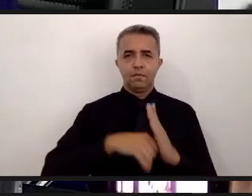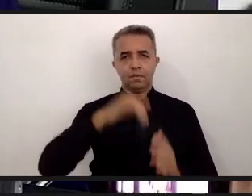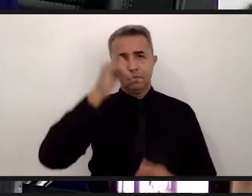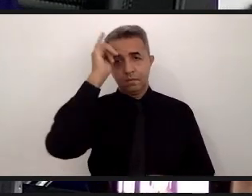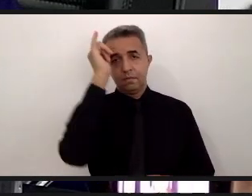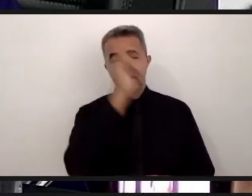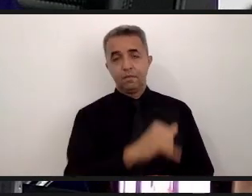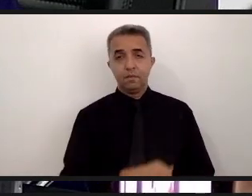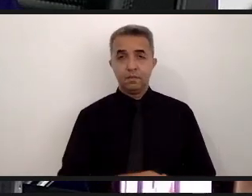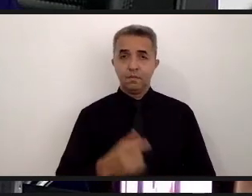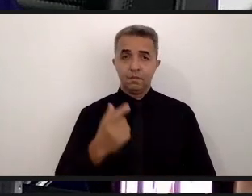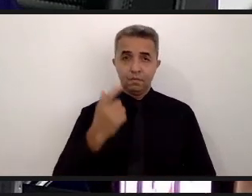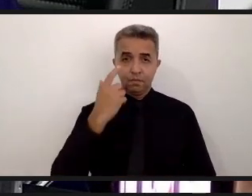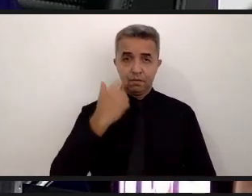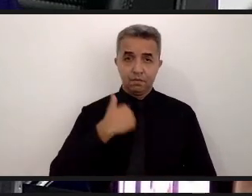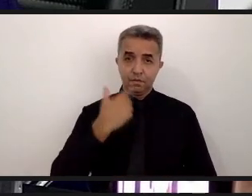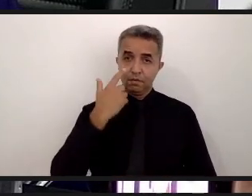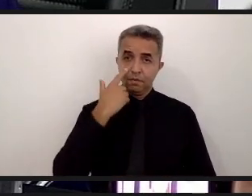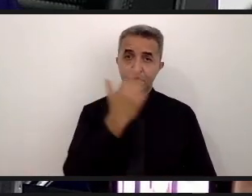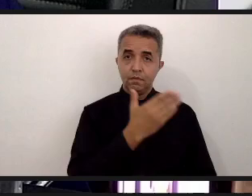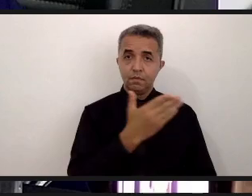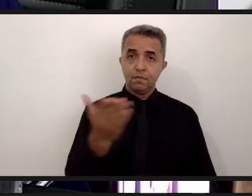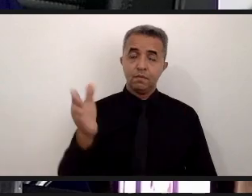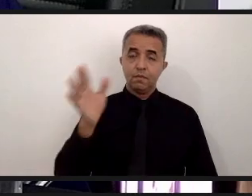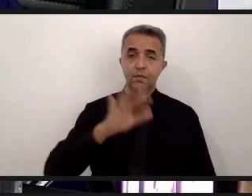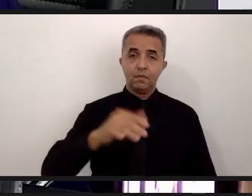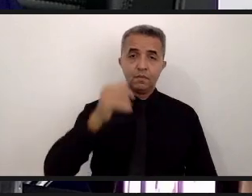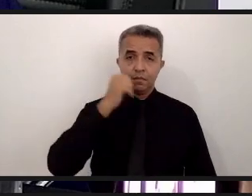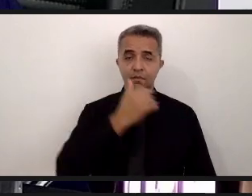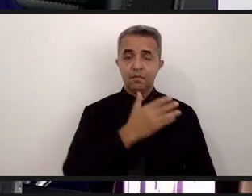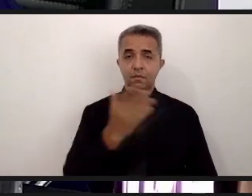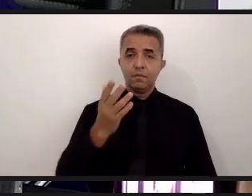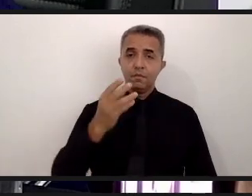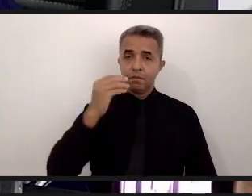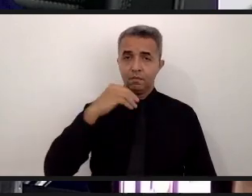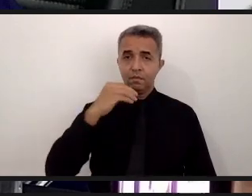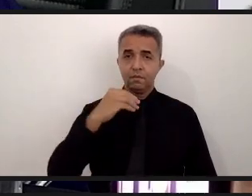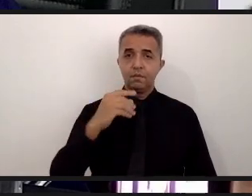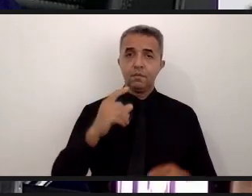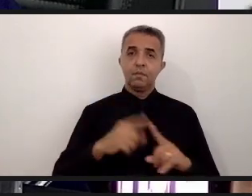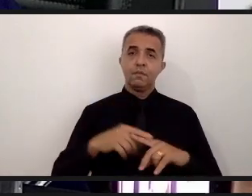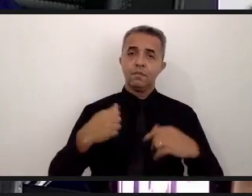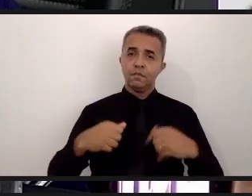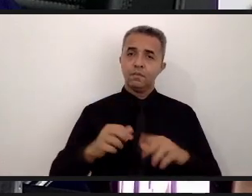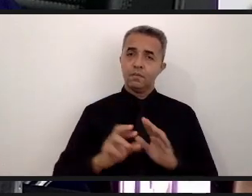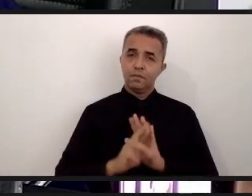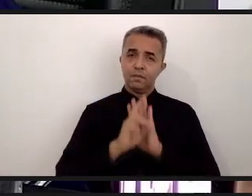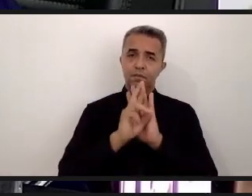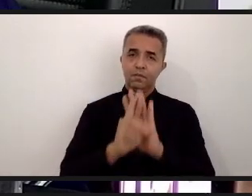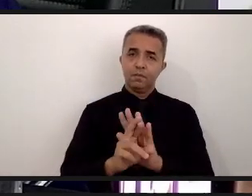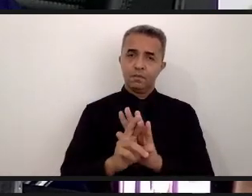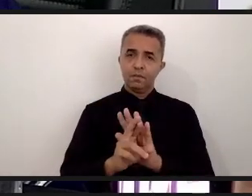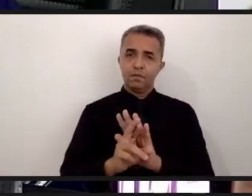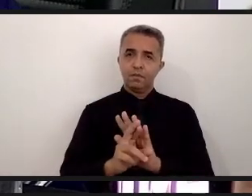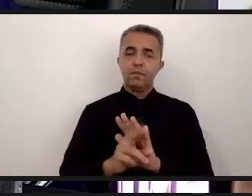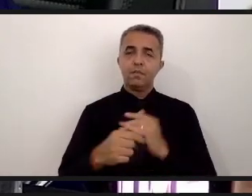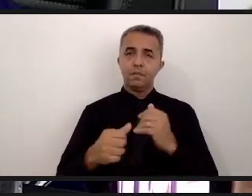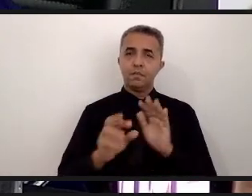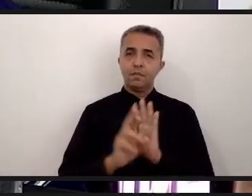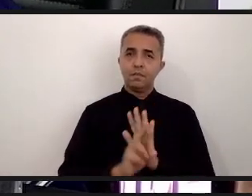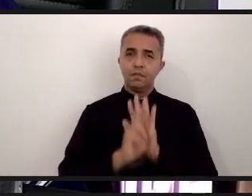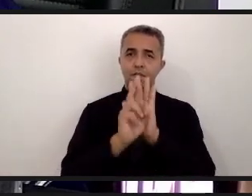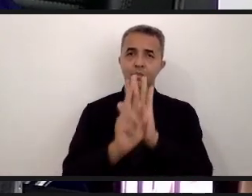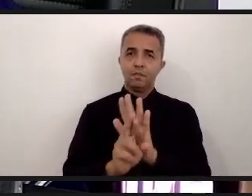quanto vocês, mulheres, como foi falado, também são frágeis e precisa de representantes, precisa de representantes